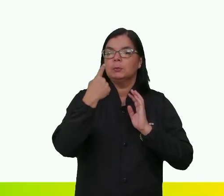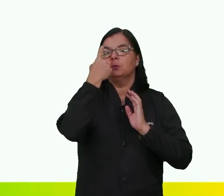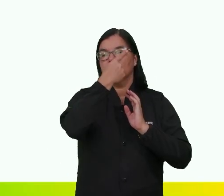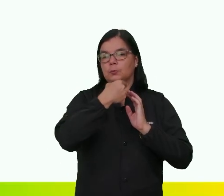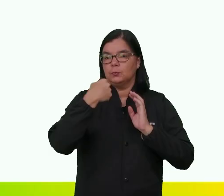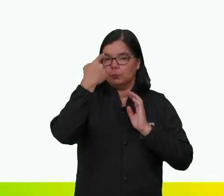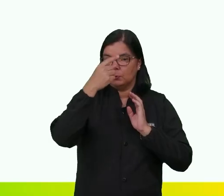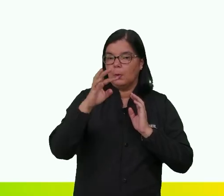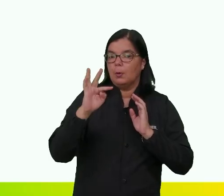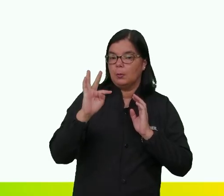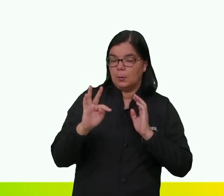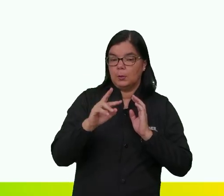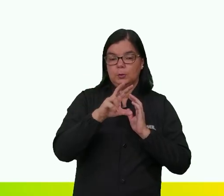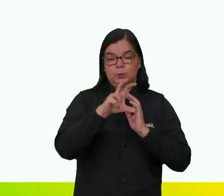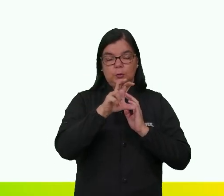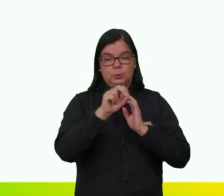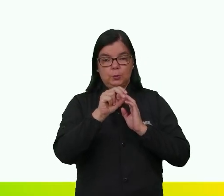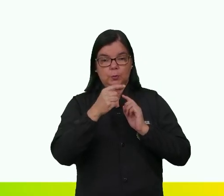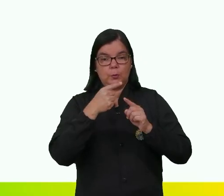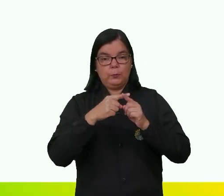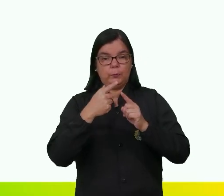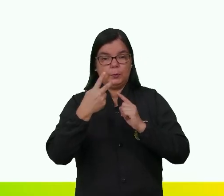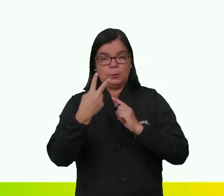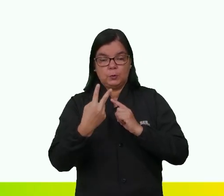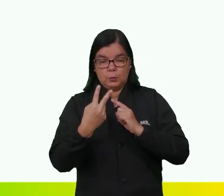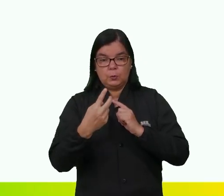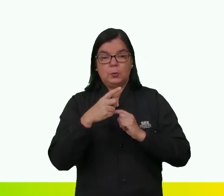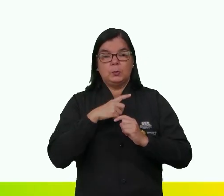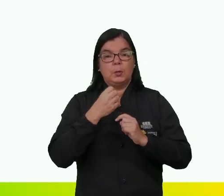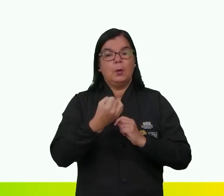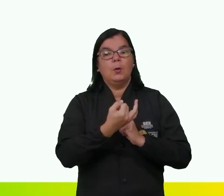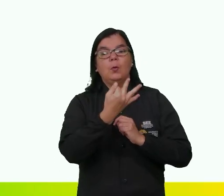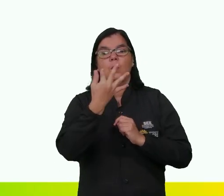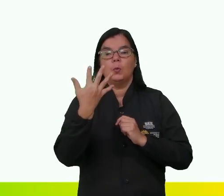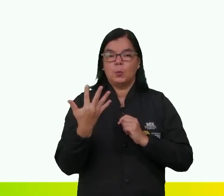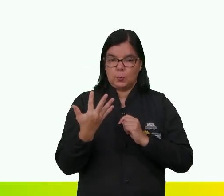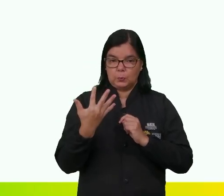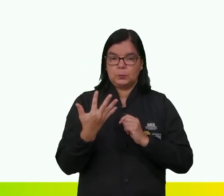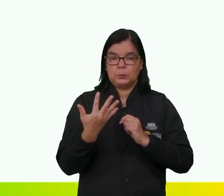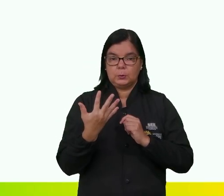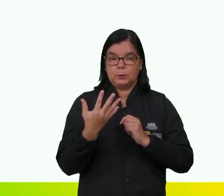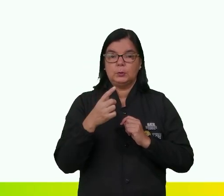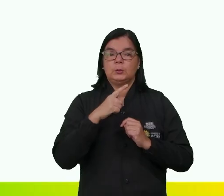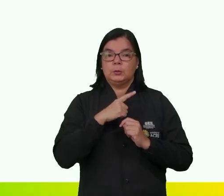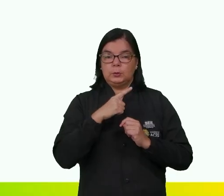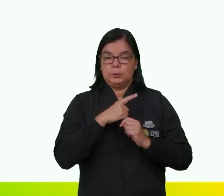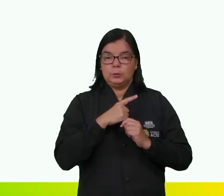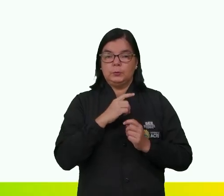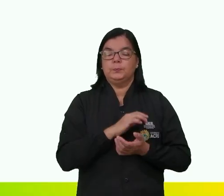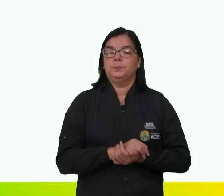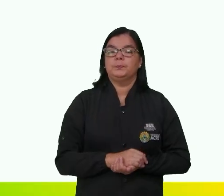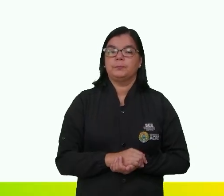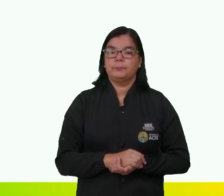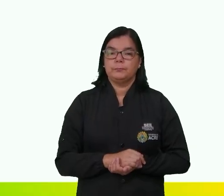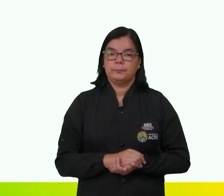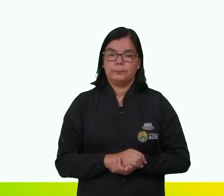horas, 50 vezes 2 elevado a t. Então, isso aqui é a quantidade de indivíduo depois de t horas.